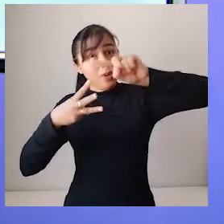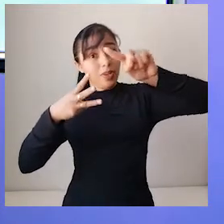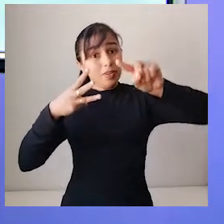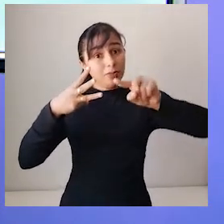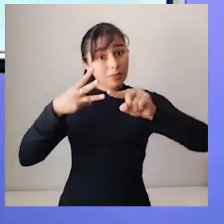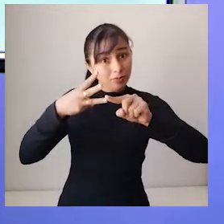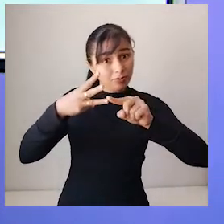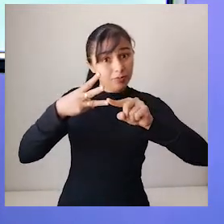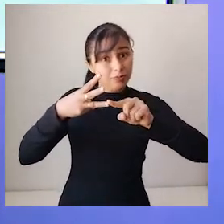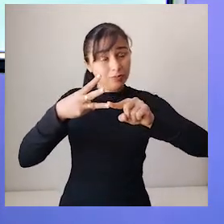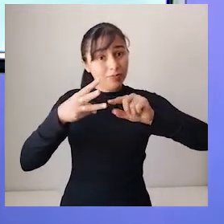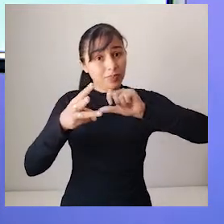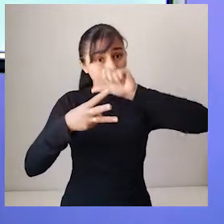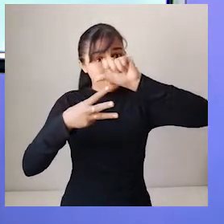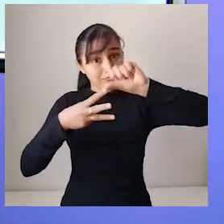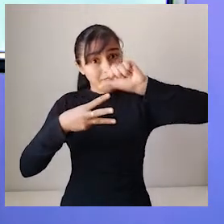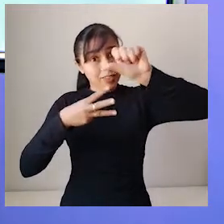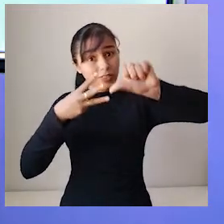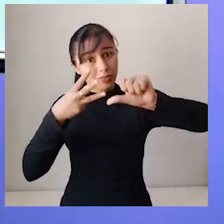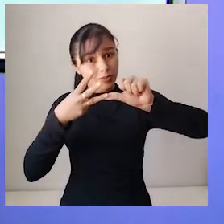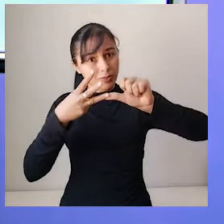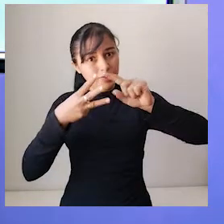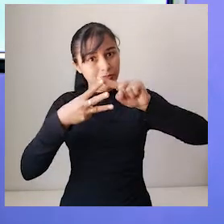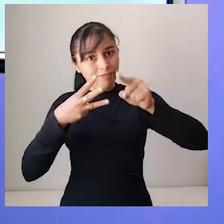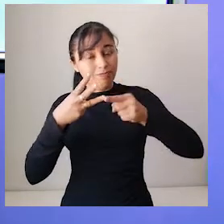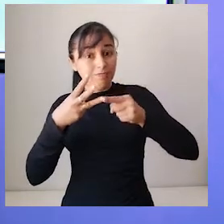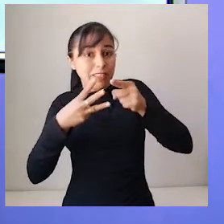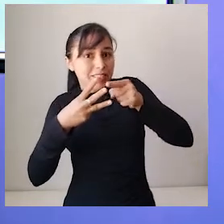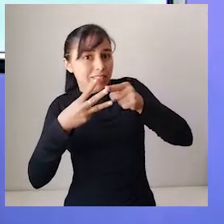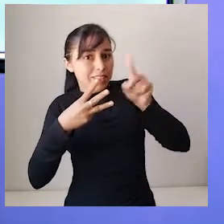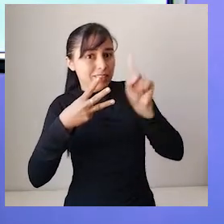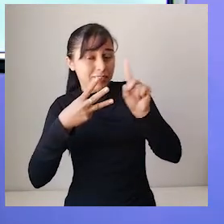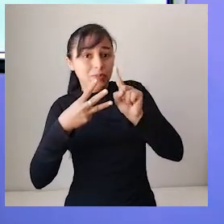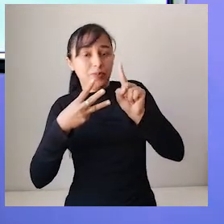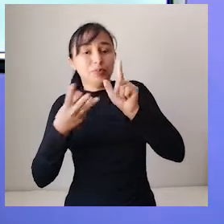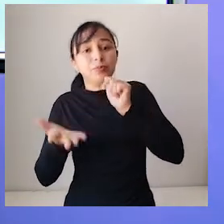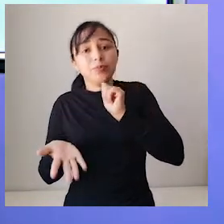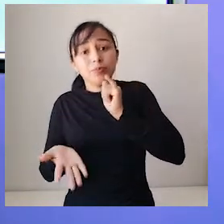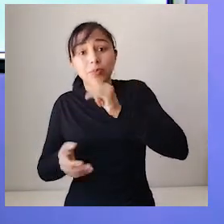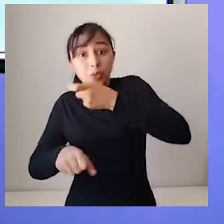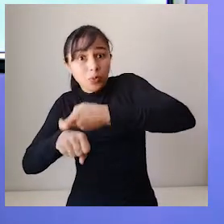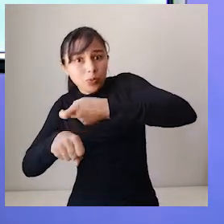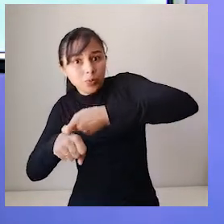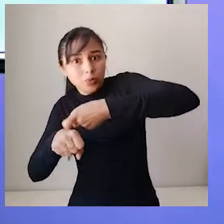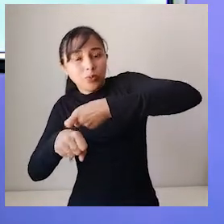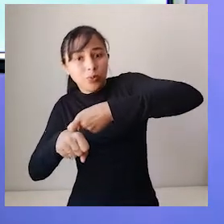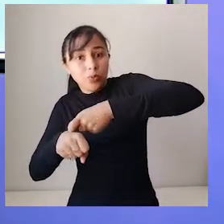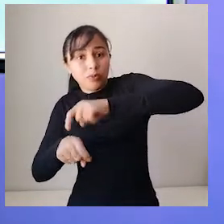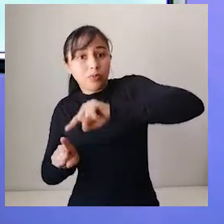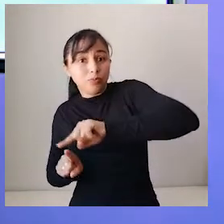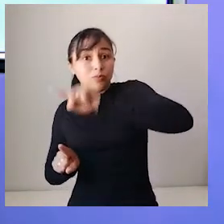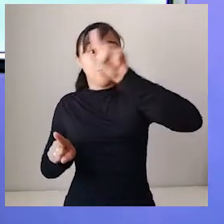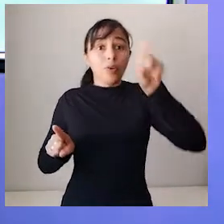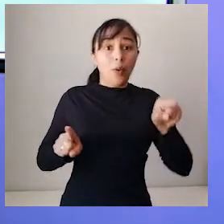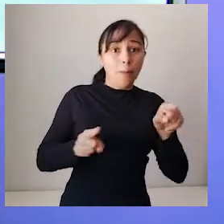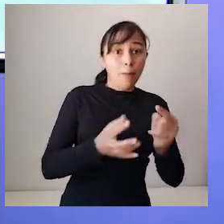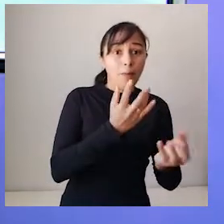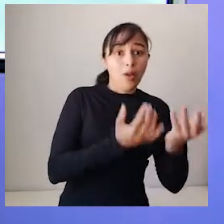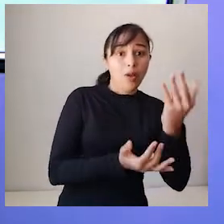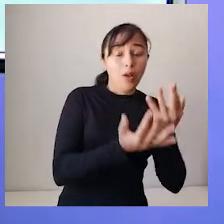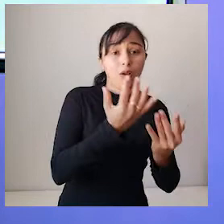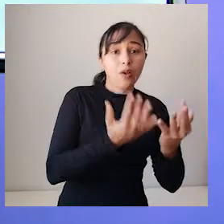para o estado gasoso, sem passar pelo intermediário líquido, nós temos uma transformação chamada